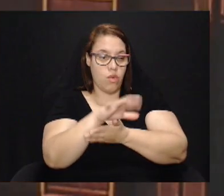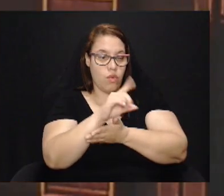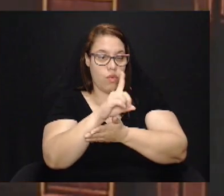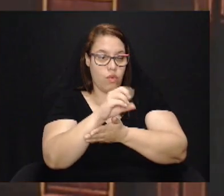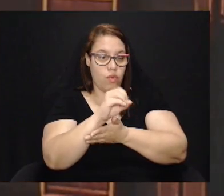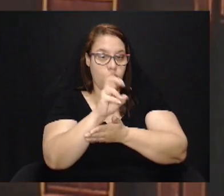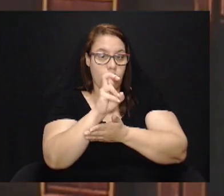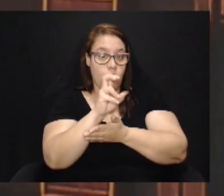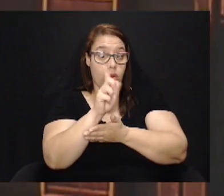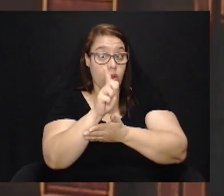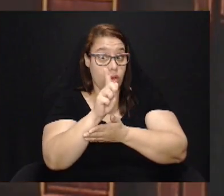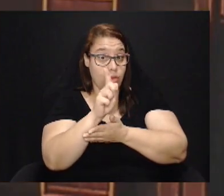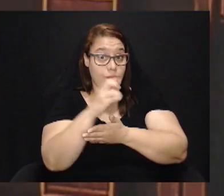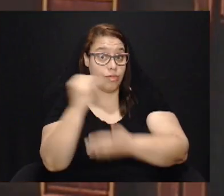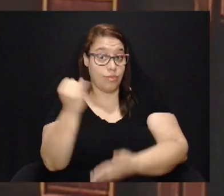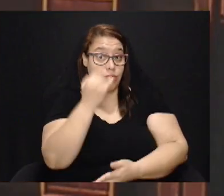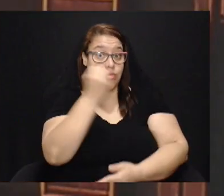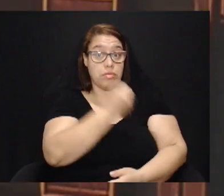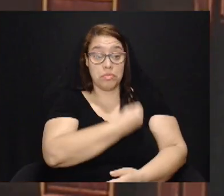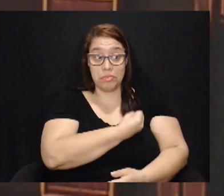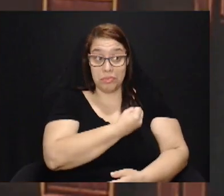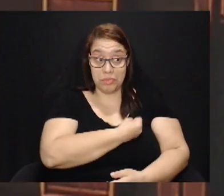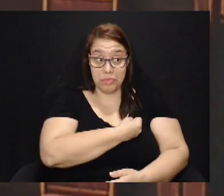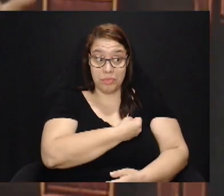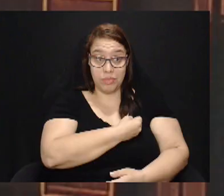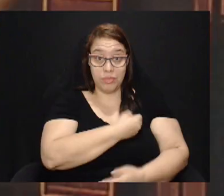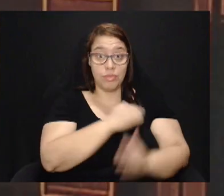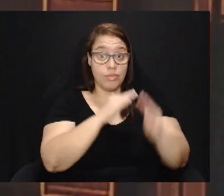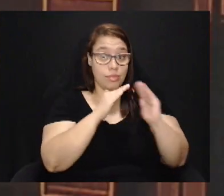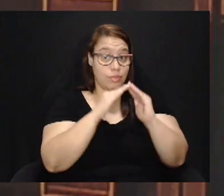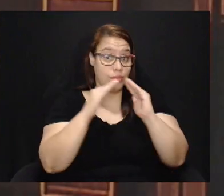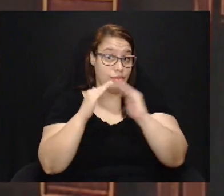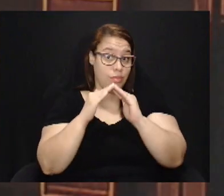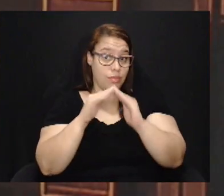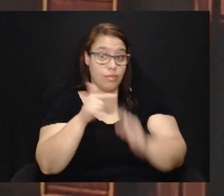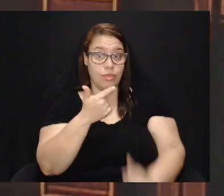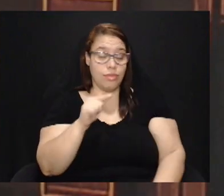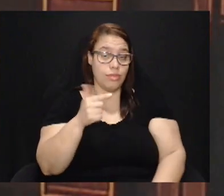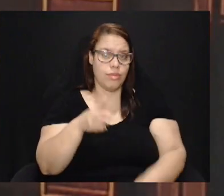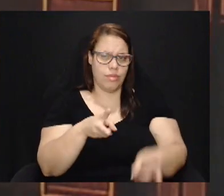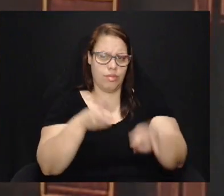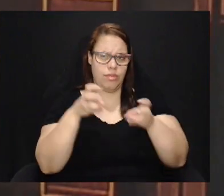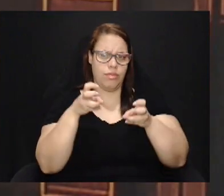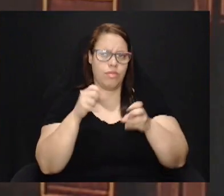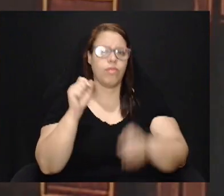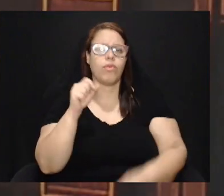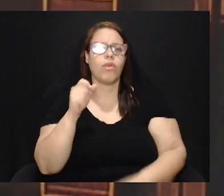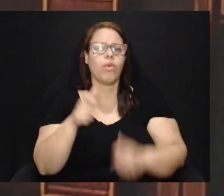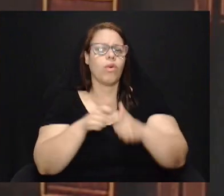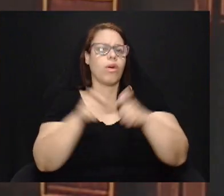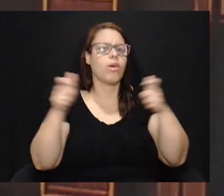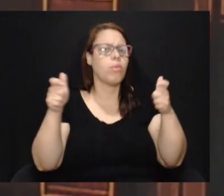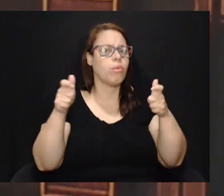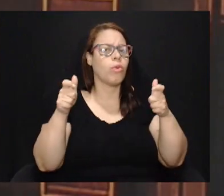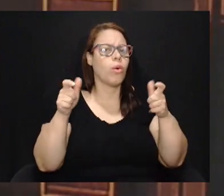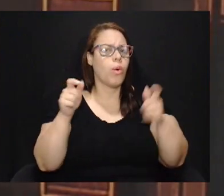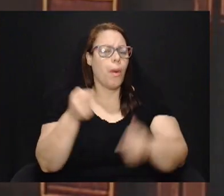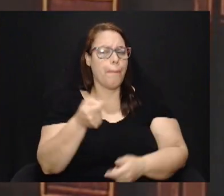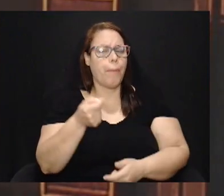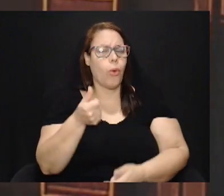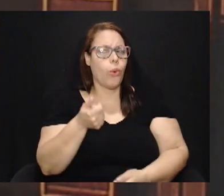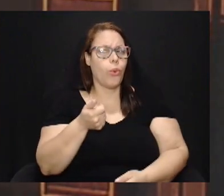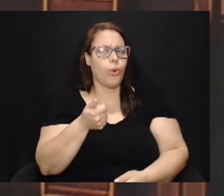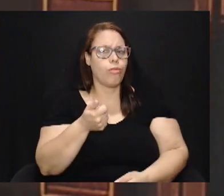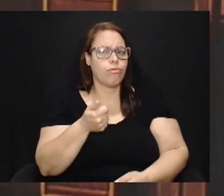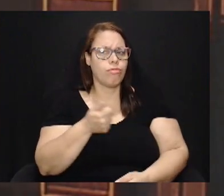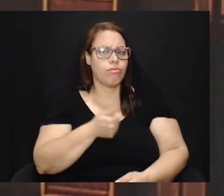gente falar de números, porque você que está em casa, às vezes não tem essa percepção, o que é muito, o que é pouco. Então, é só a